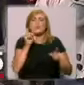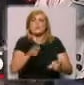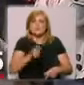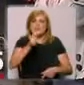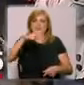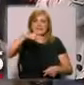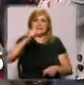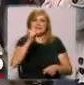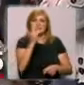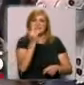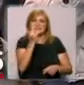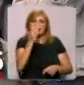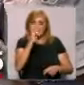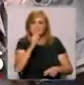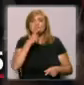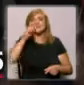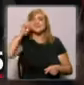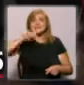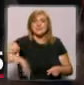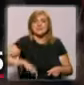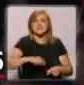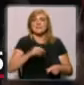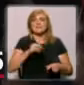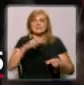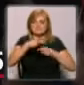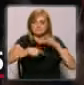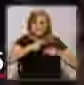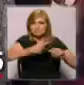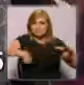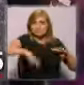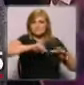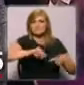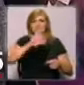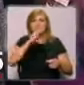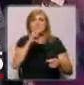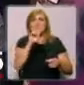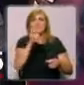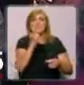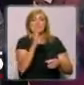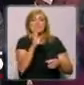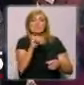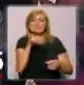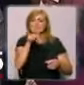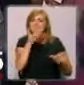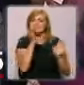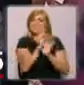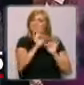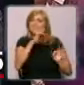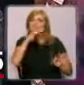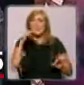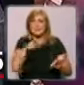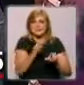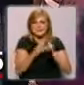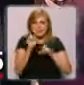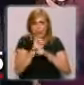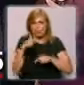Enguias. Enguias e farturas, onde a fila vai crescendo. Hoje vim comer as farturas porque são deliciosas. E estas são diferentes das